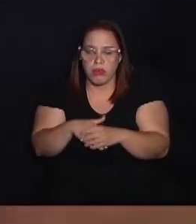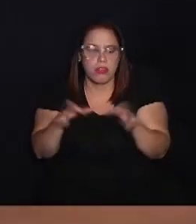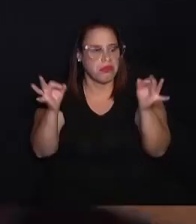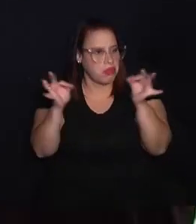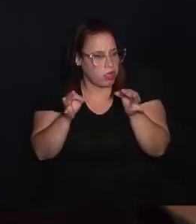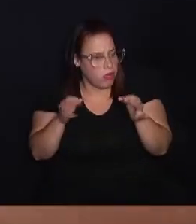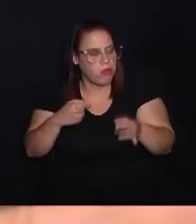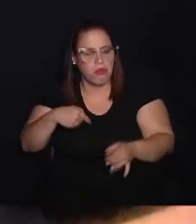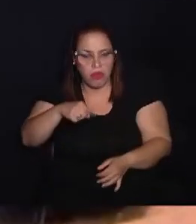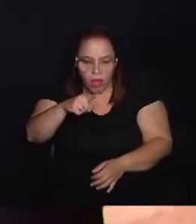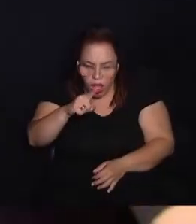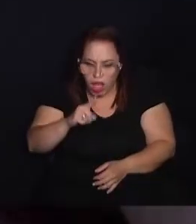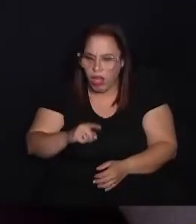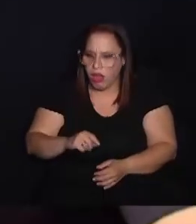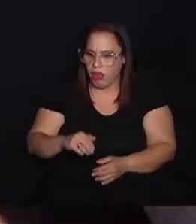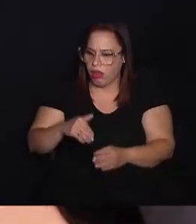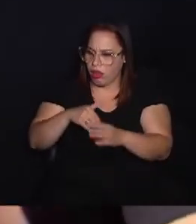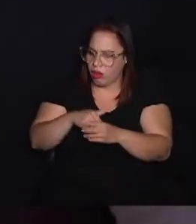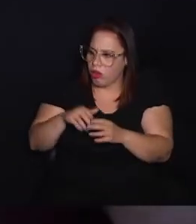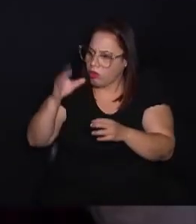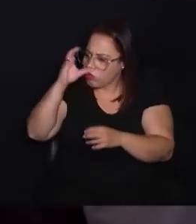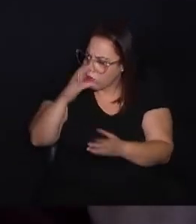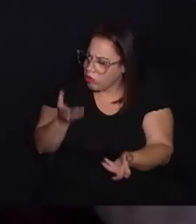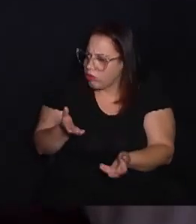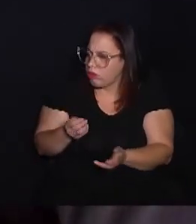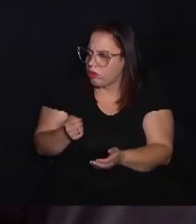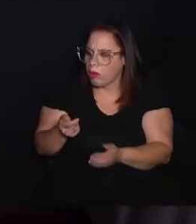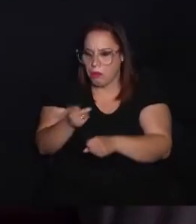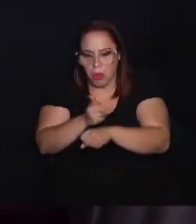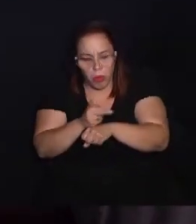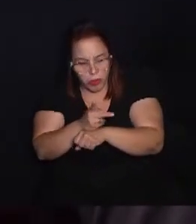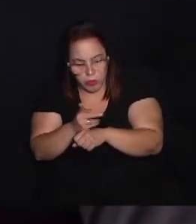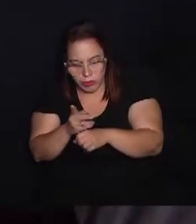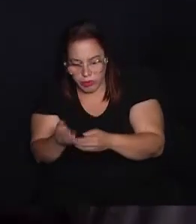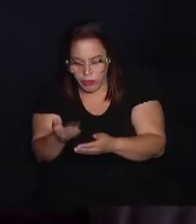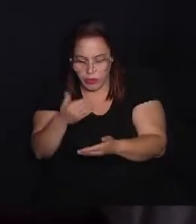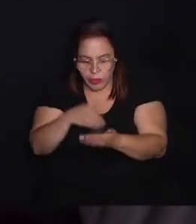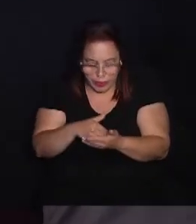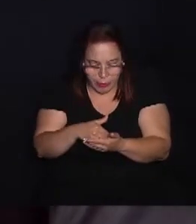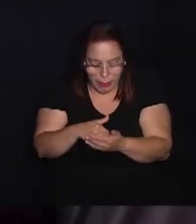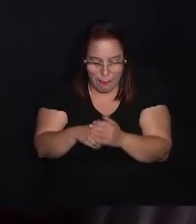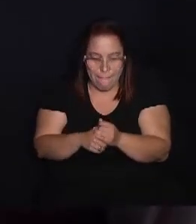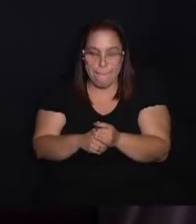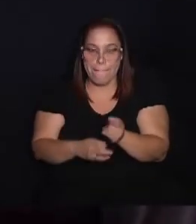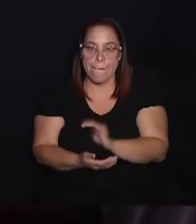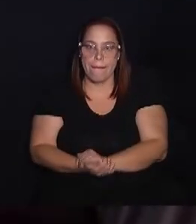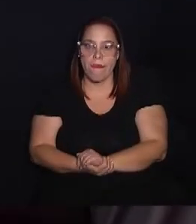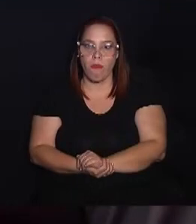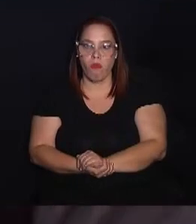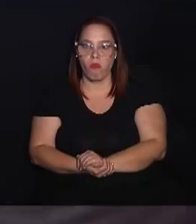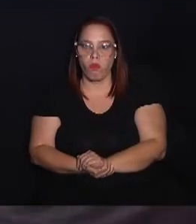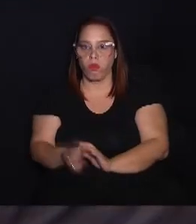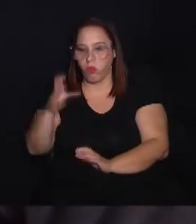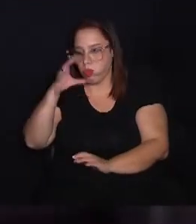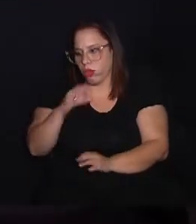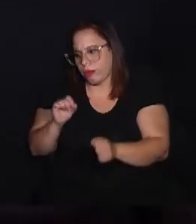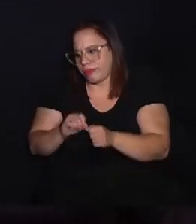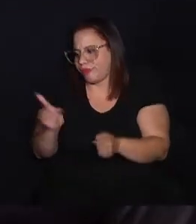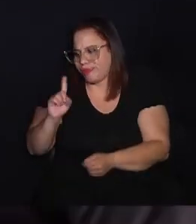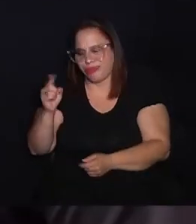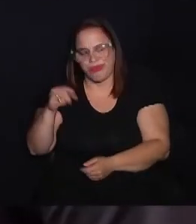olha só, presidente, a limpeza urbana aqui da cidade de Campinas teve equipes exclusivas de varrição em